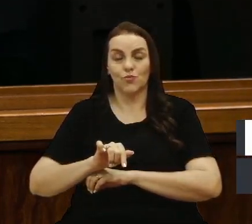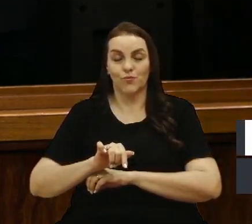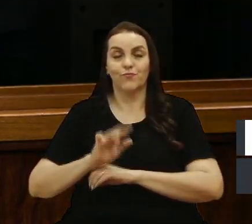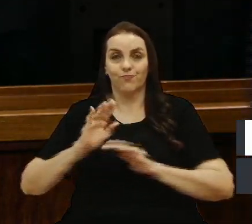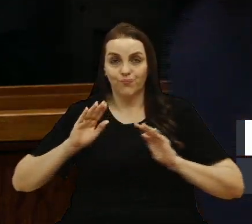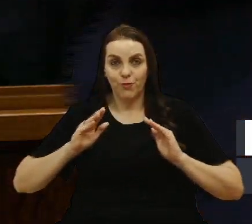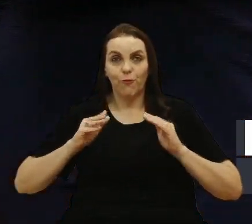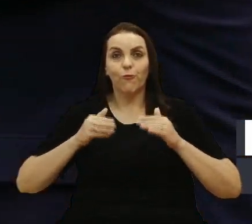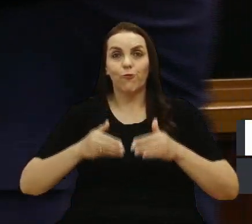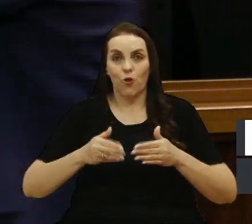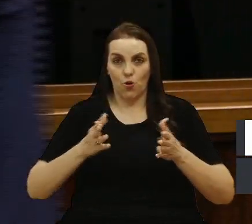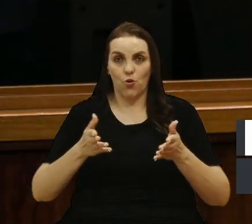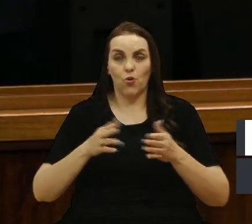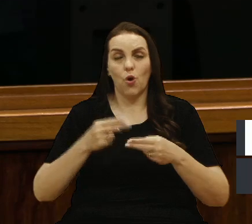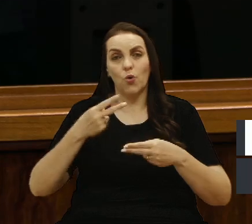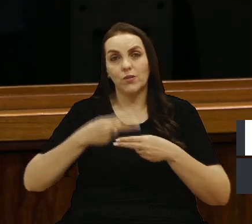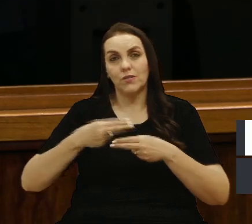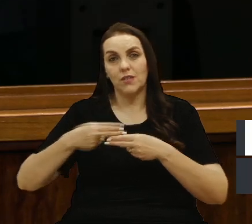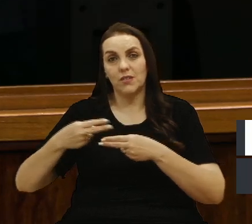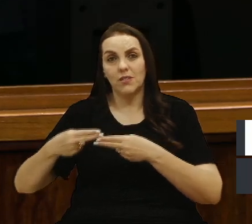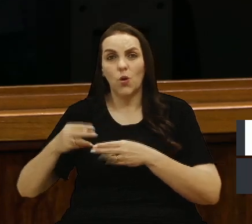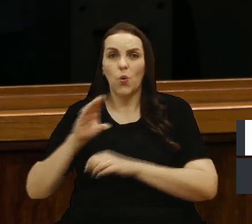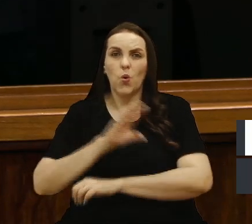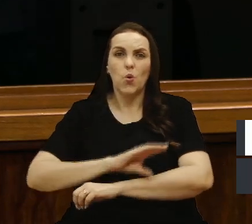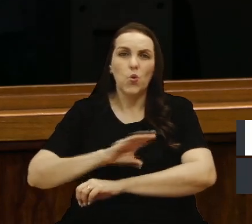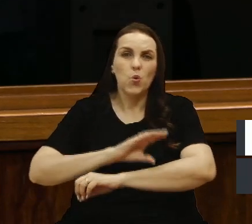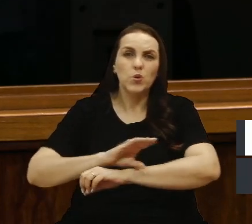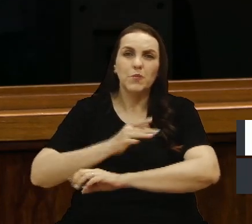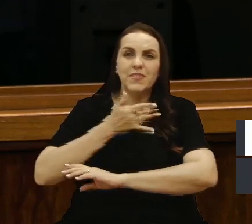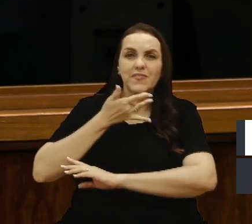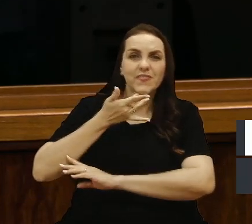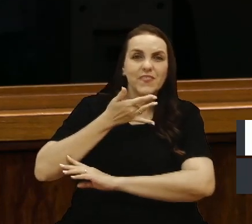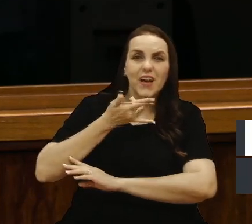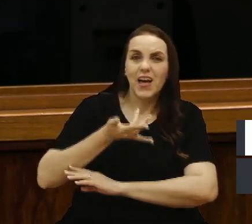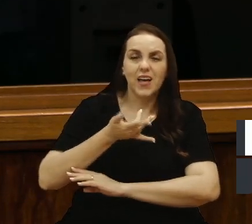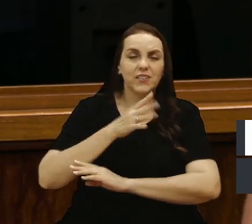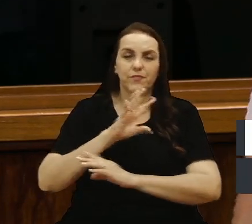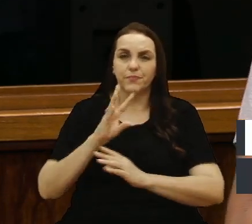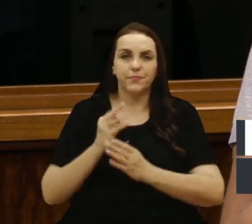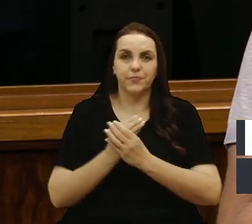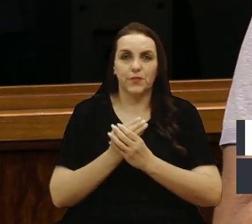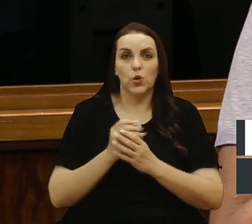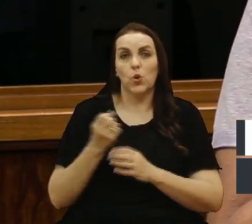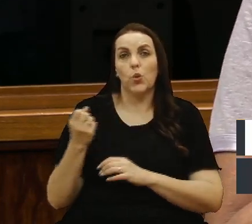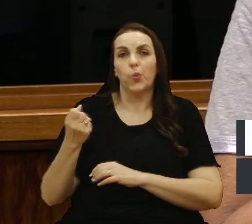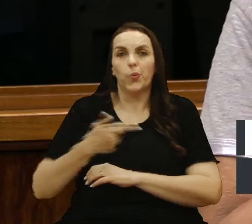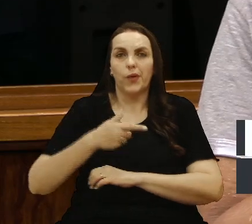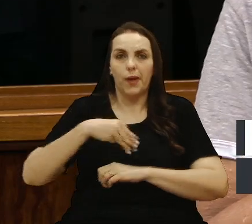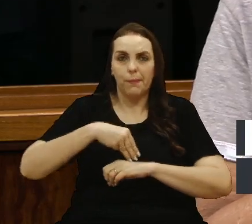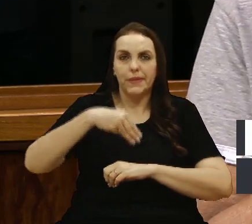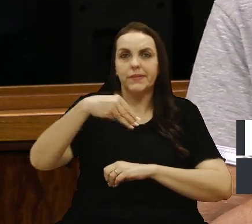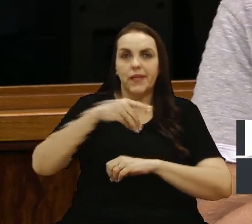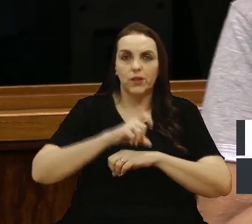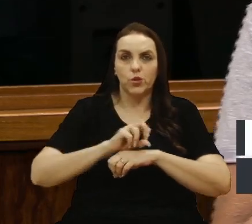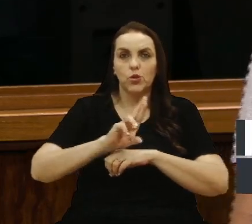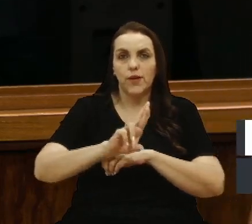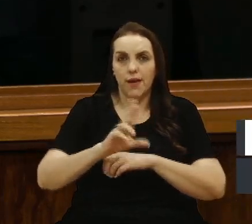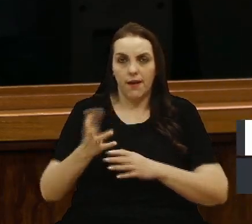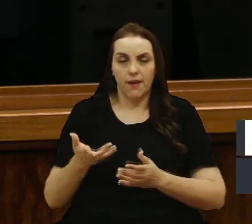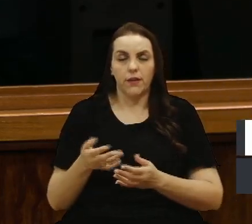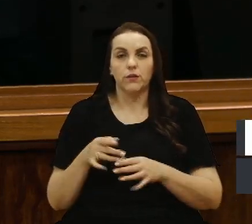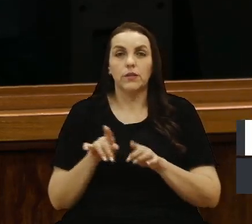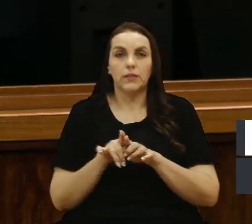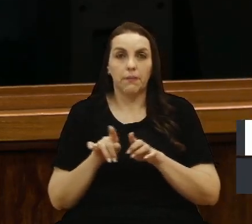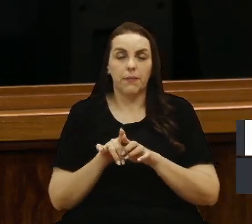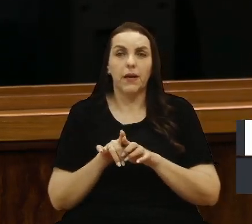especialização ou de extensão, que são cursos mais fáceis de implementar do que um mestrado, ou um doutorado, ou mesmo um